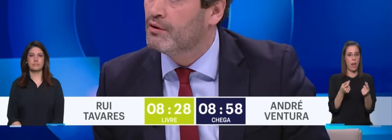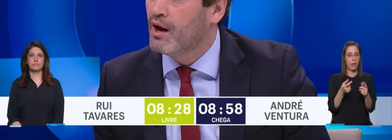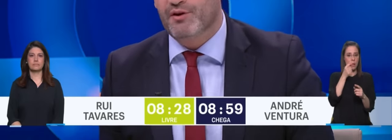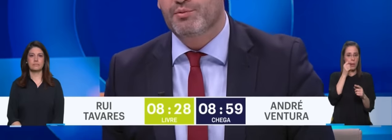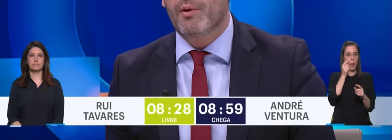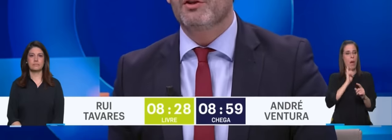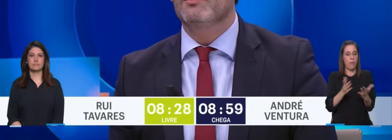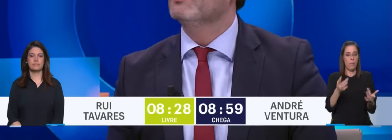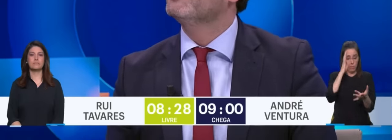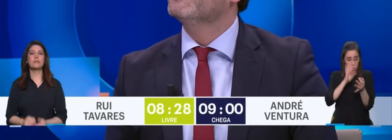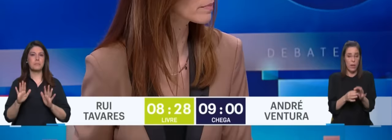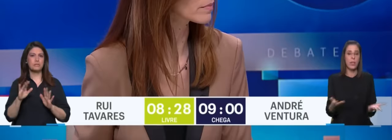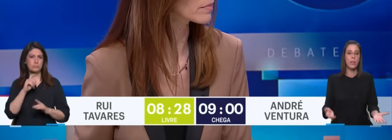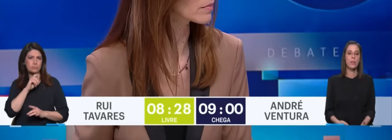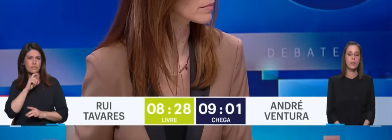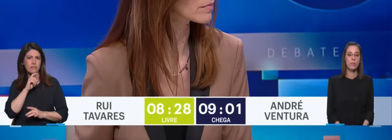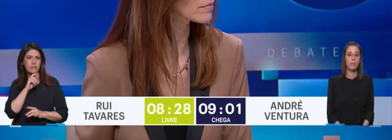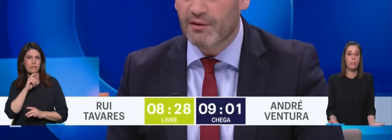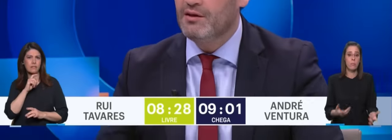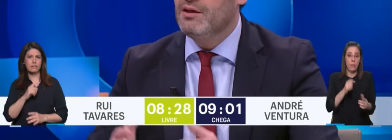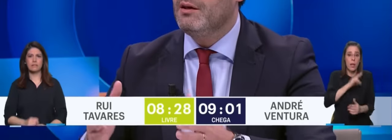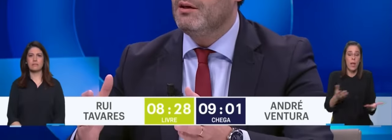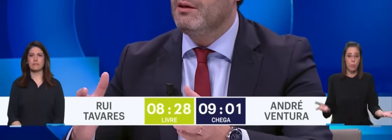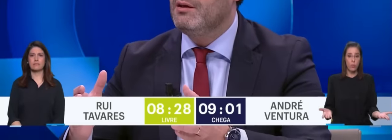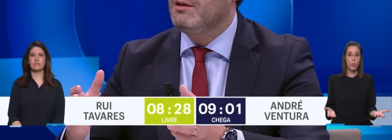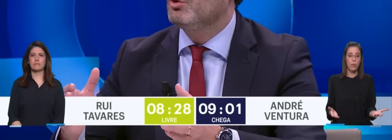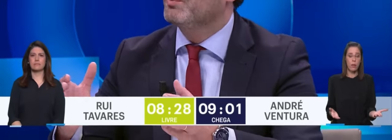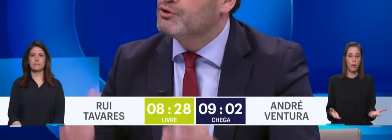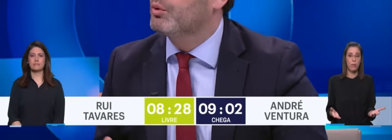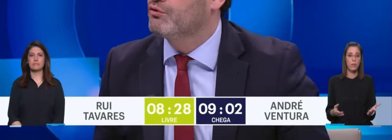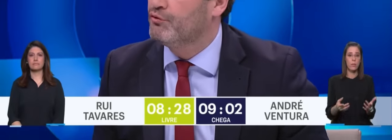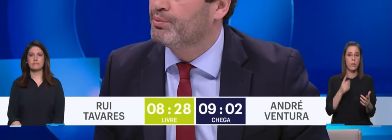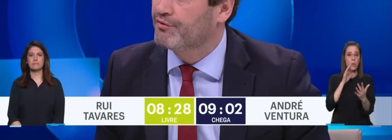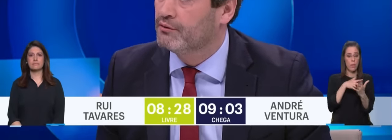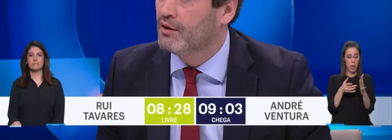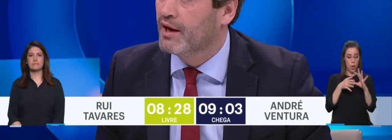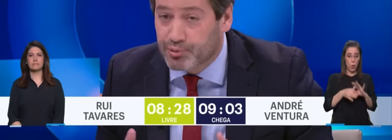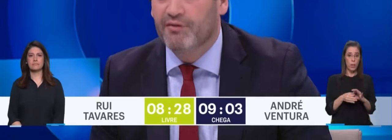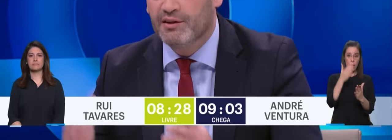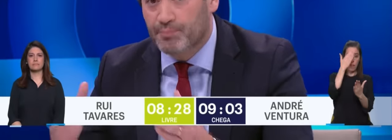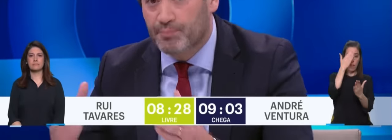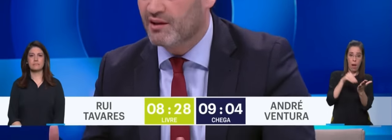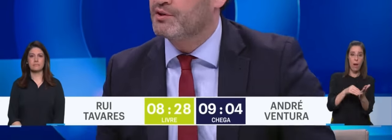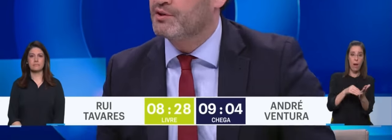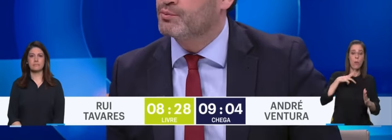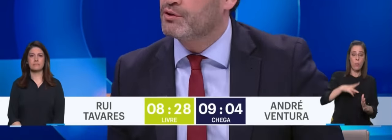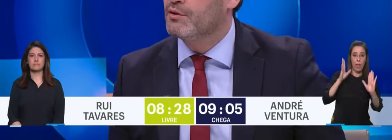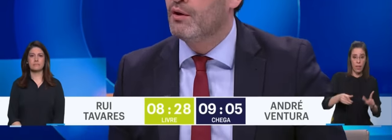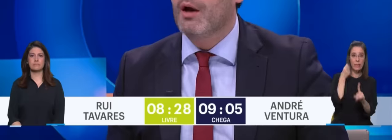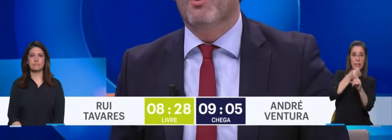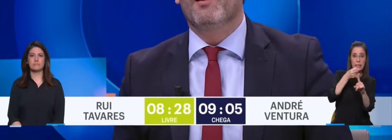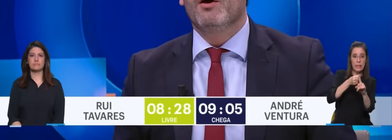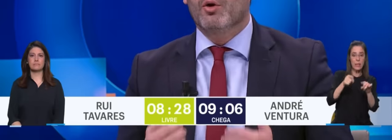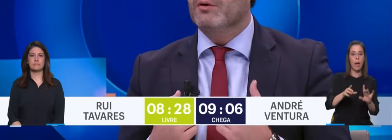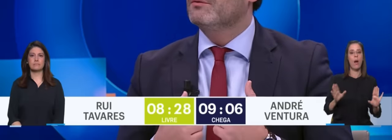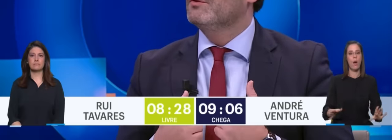exemplo acho que faz muito mais sentido é possível é possível e e e e e os planos de coesão deviam prevê-la é possível e Portugal deve bater-se por isso